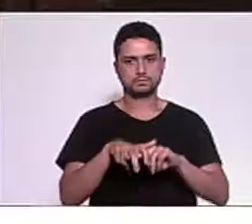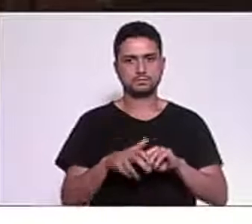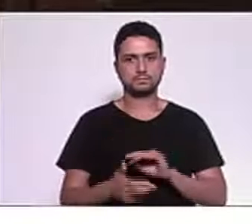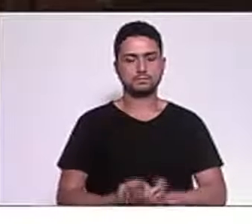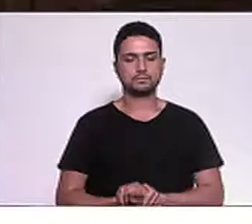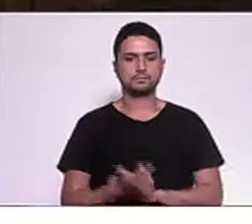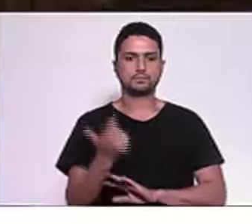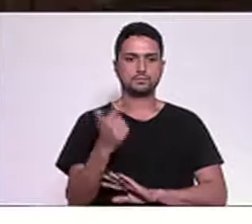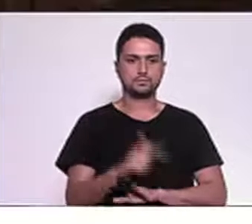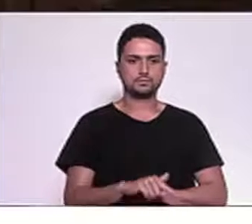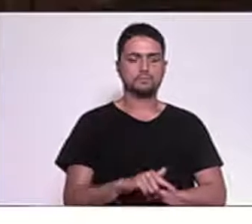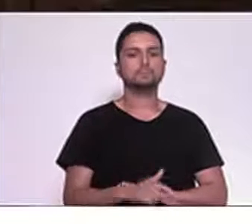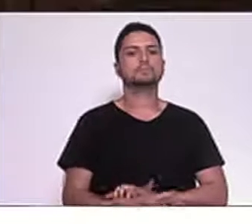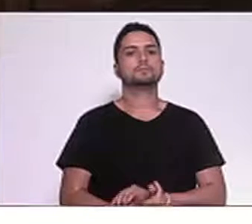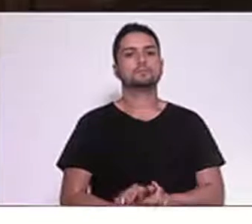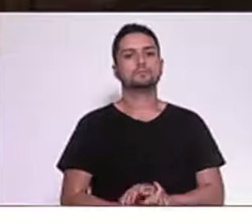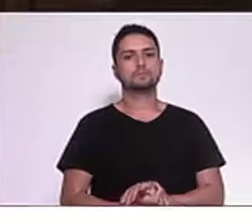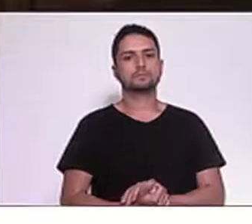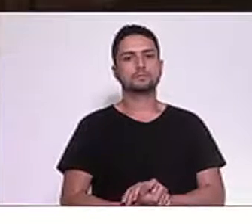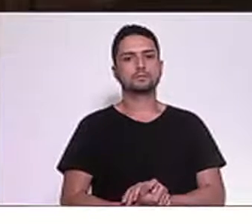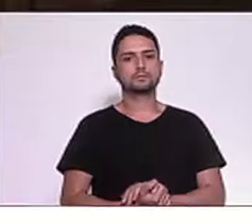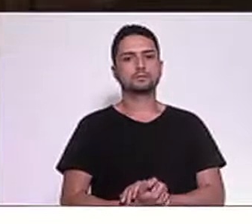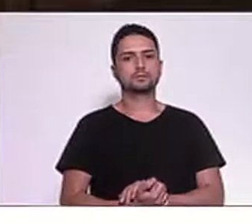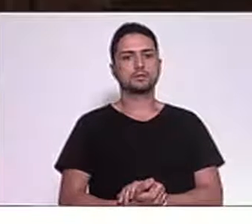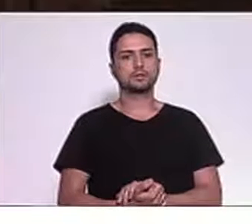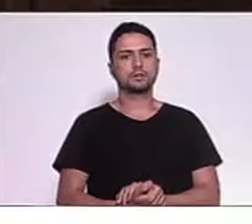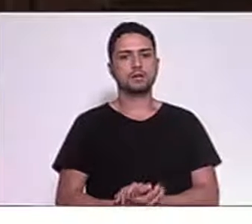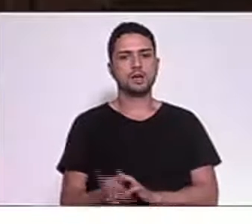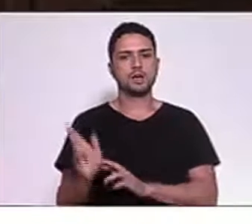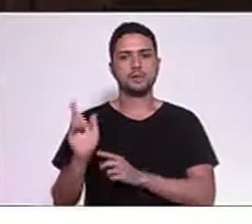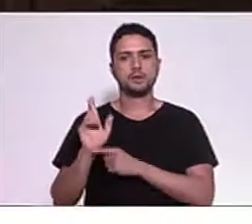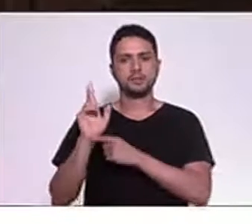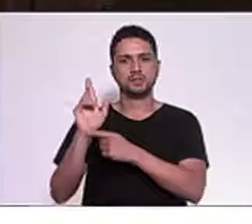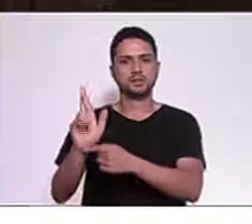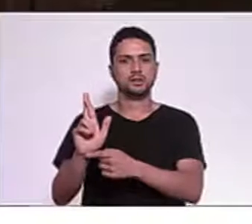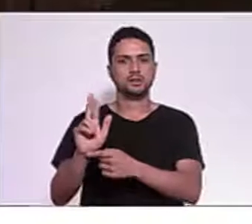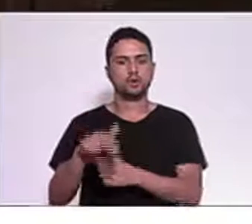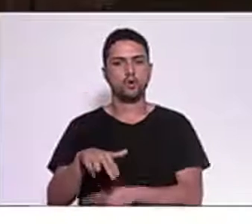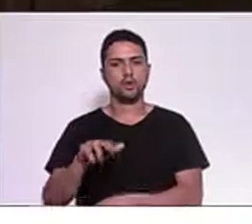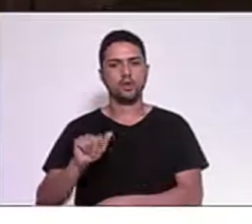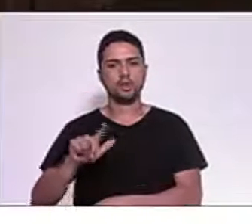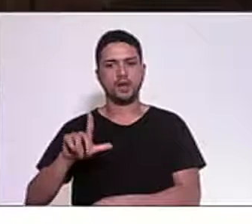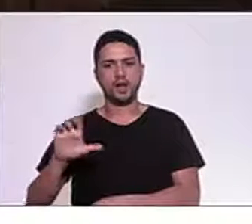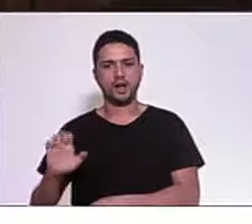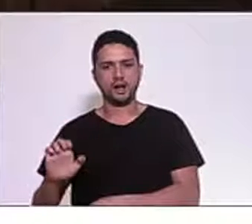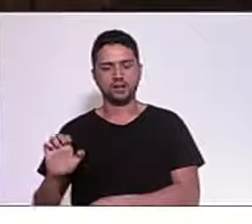mais uma vez este expediente final, nossa representante na Unali,